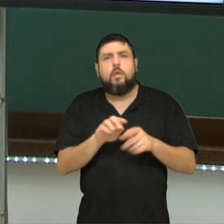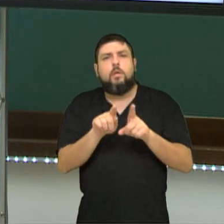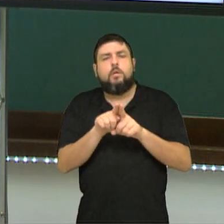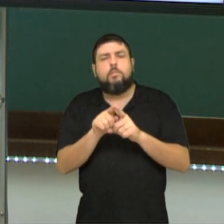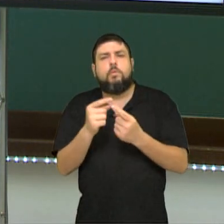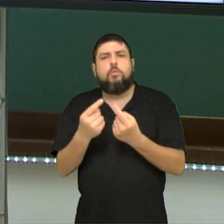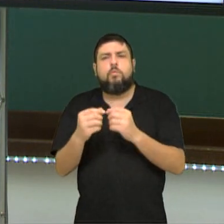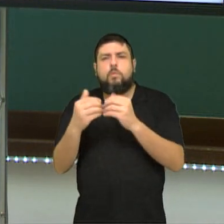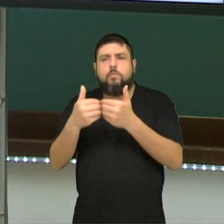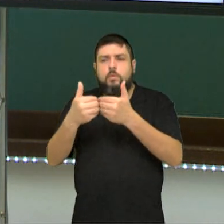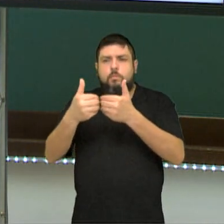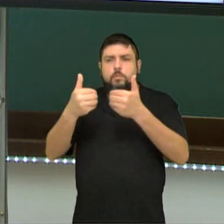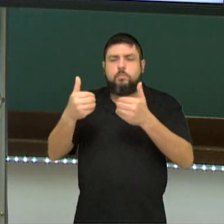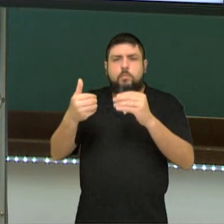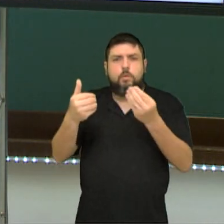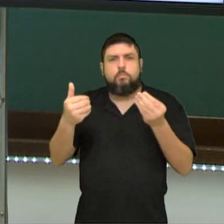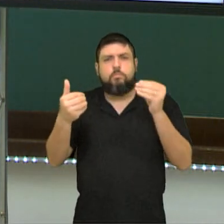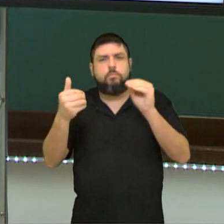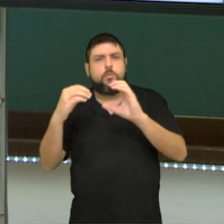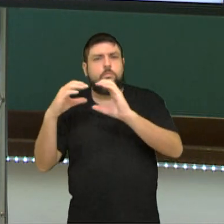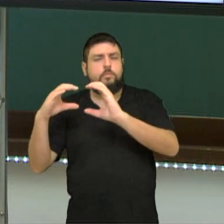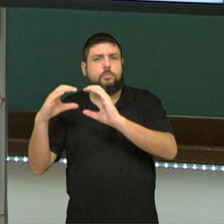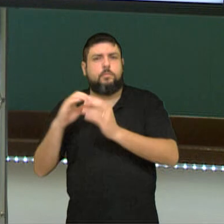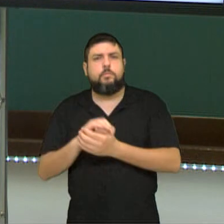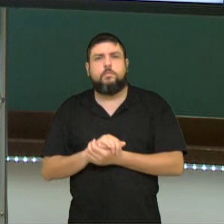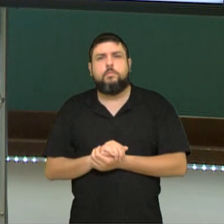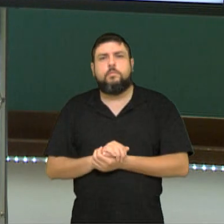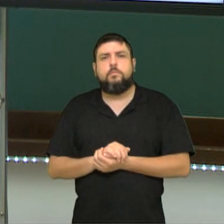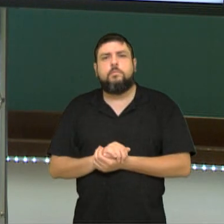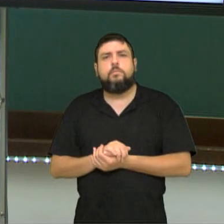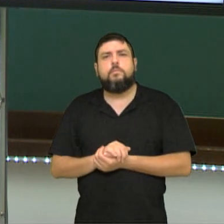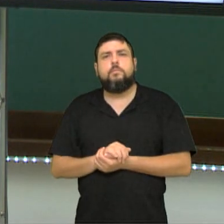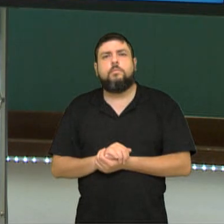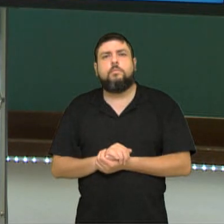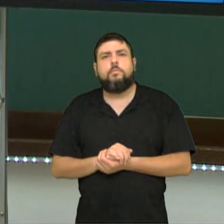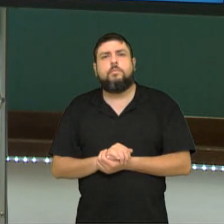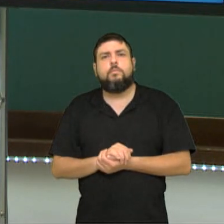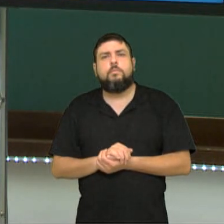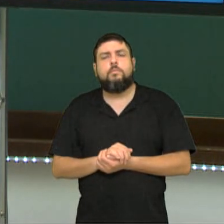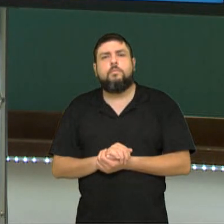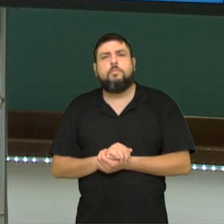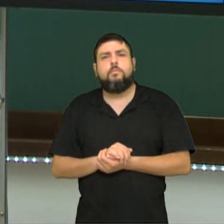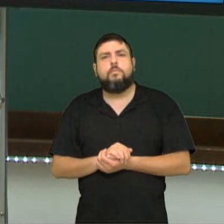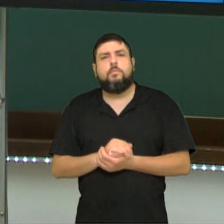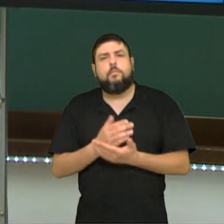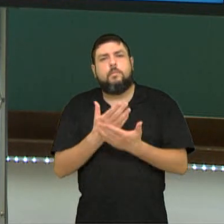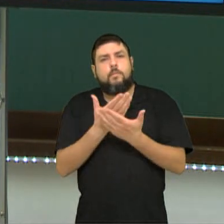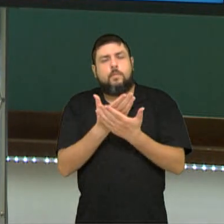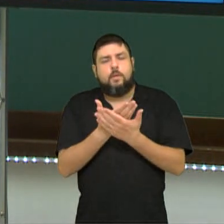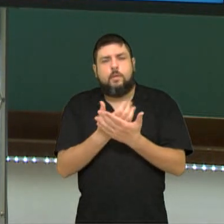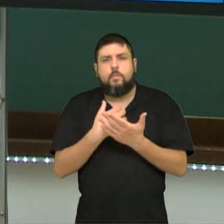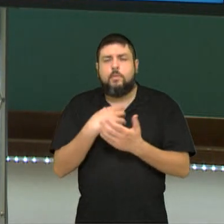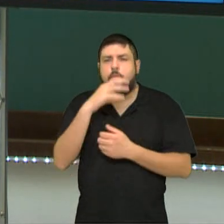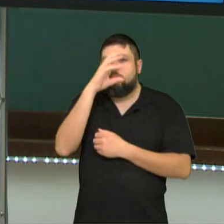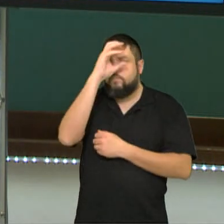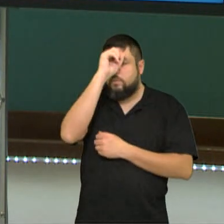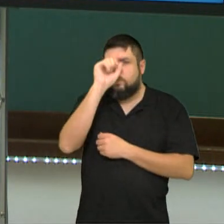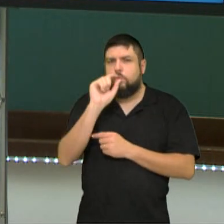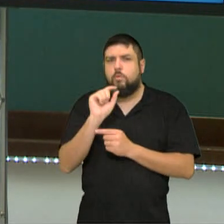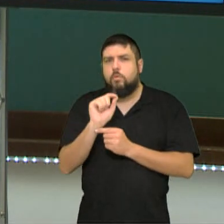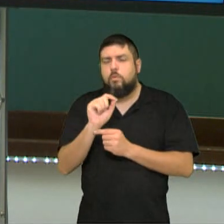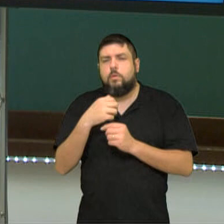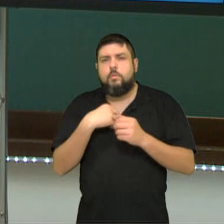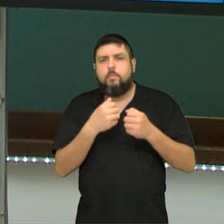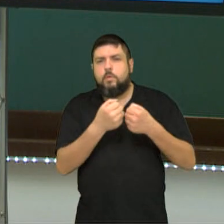evidência e agrupamento. Cada um aparece de um jeito à escrita, ok? Nesta aula vimos então um pouquinho sobre